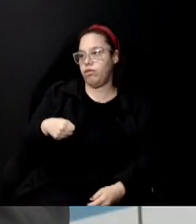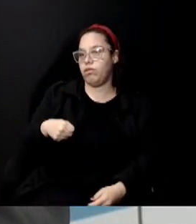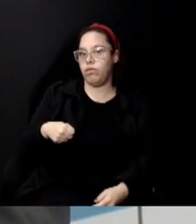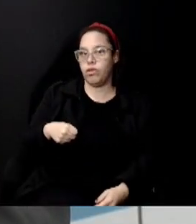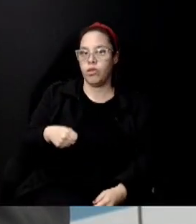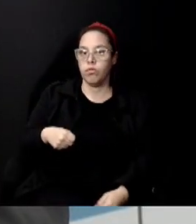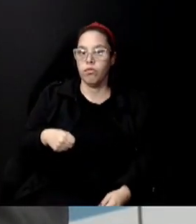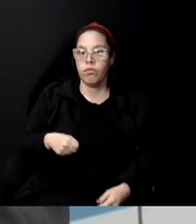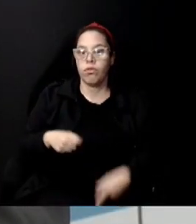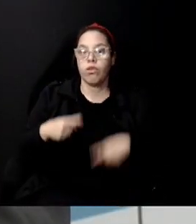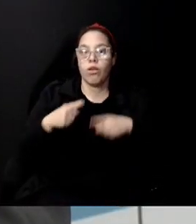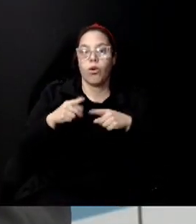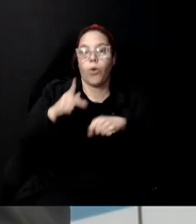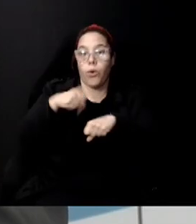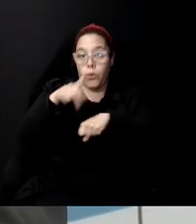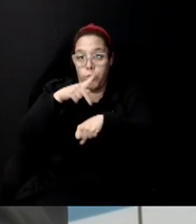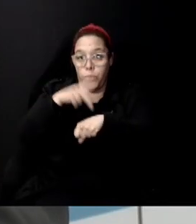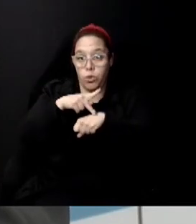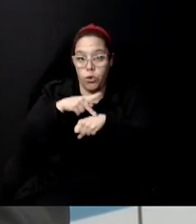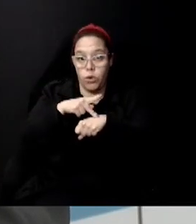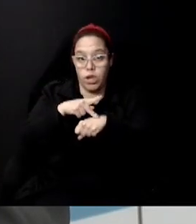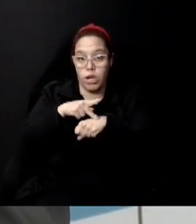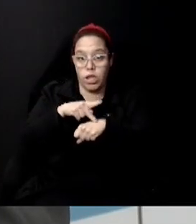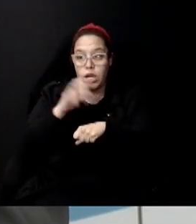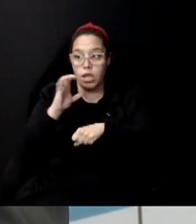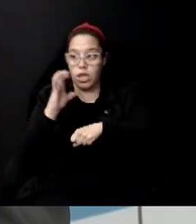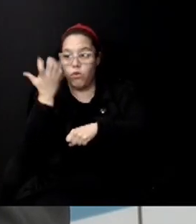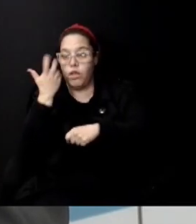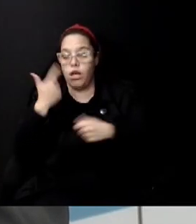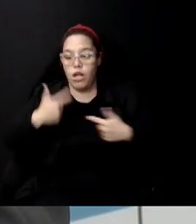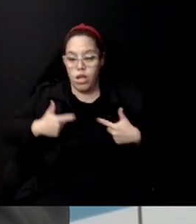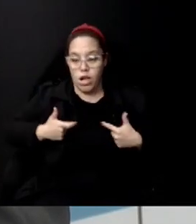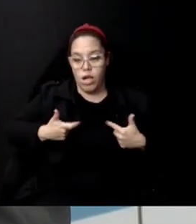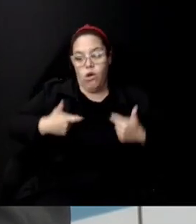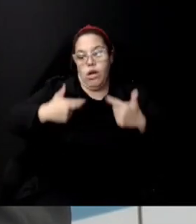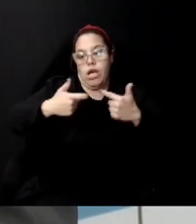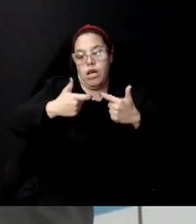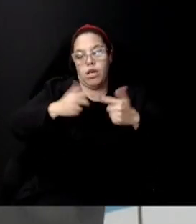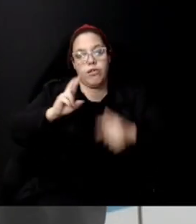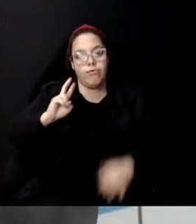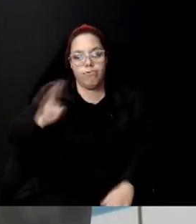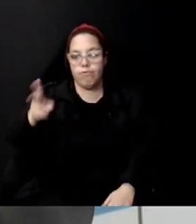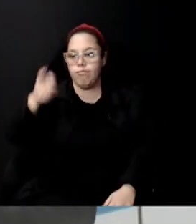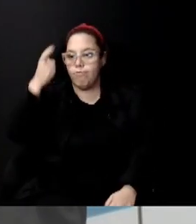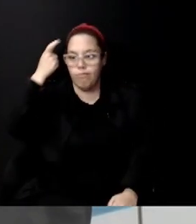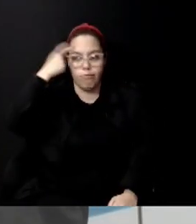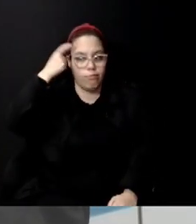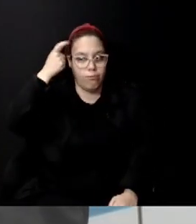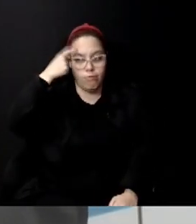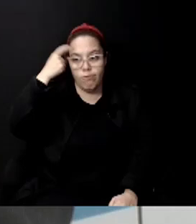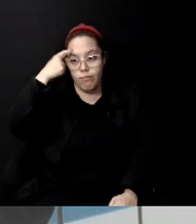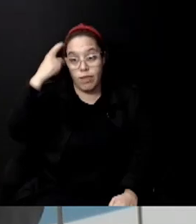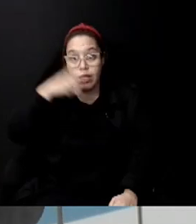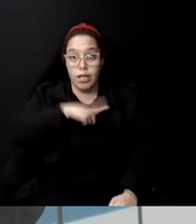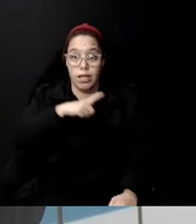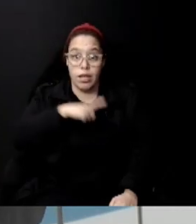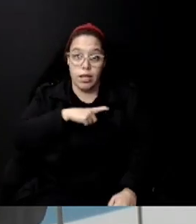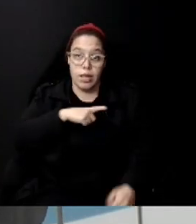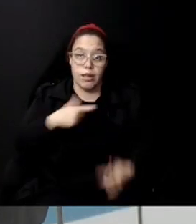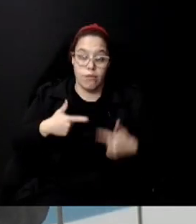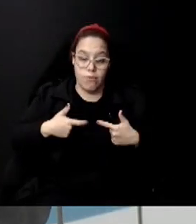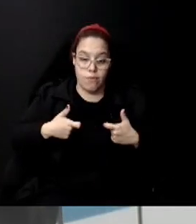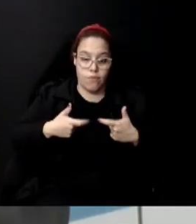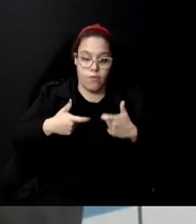país atacado ou o país que ataca sempre tem que levar em consideração que quem está em guerra são os